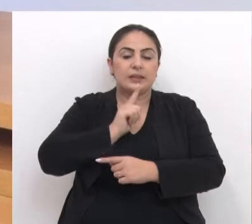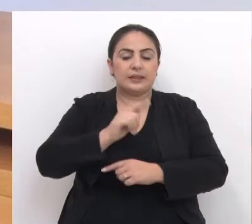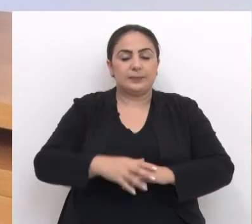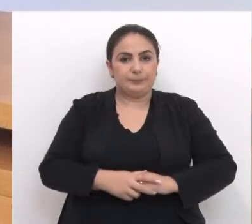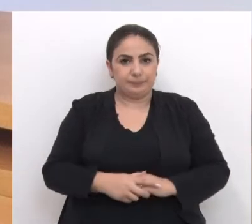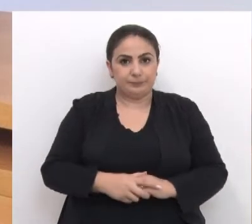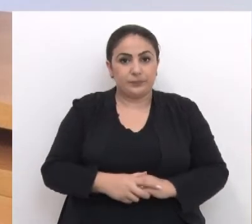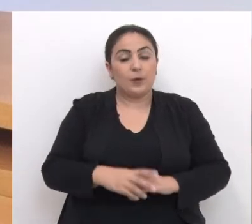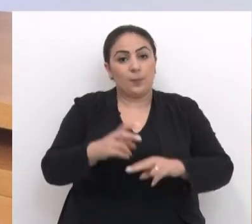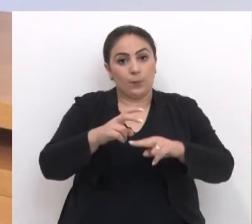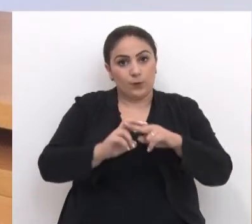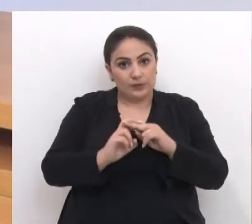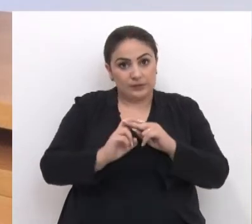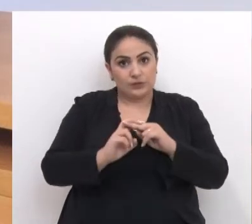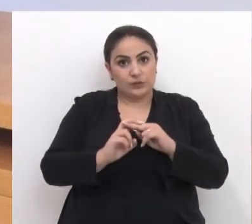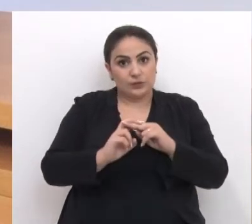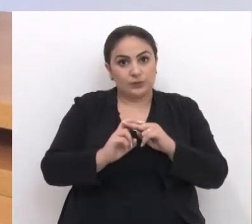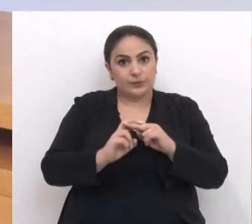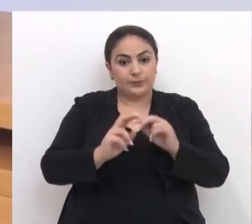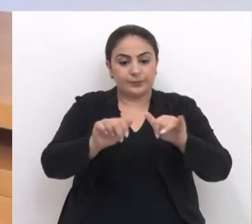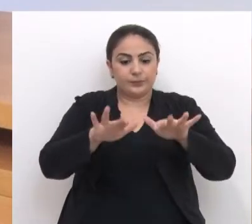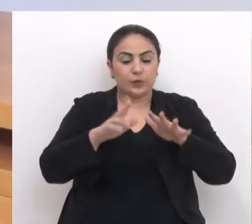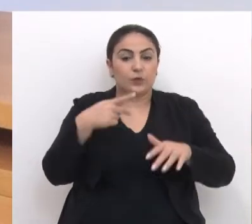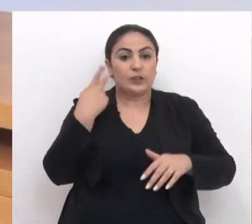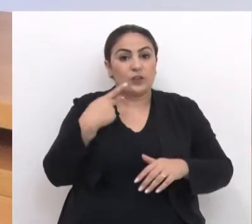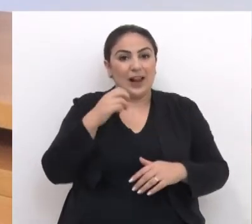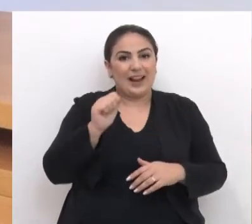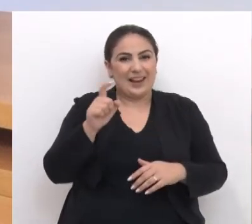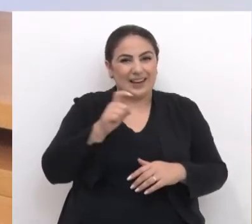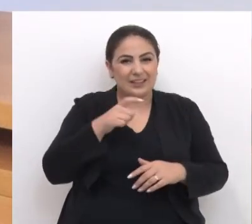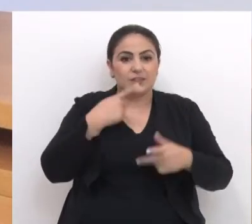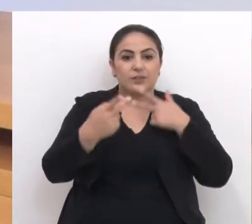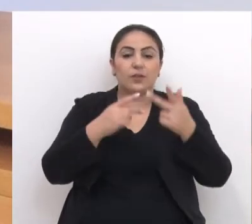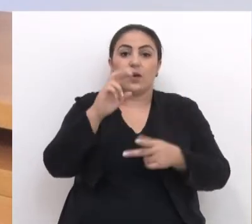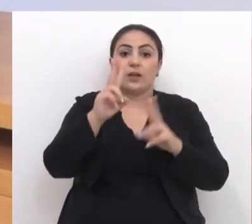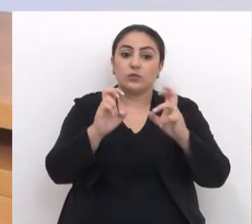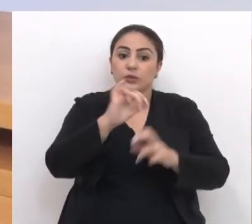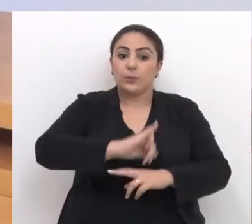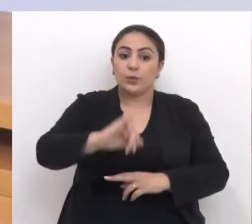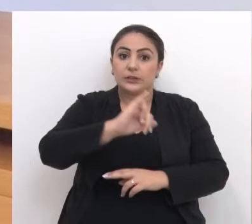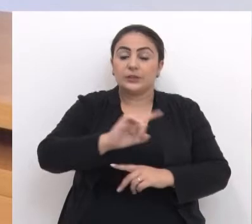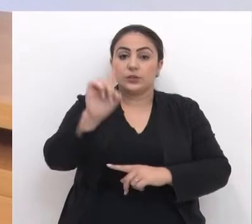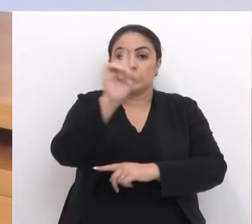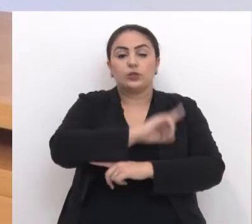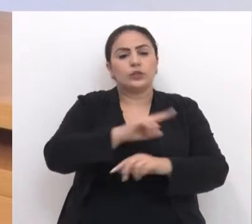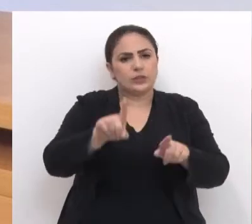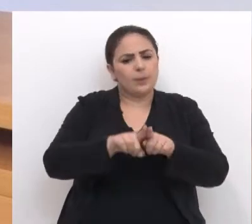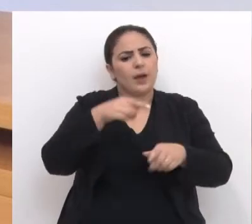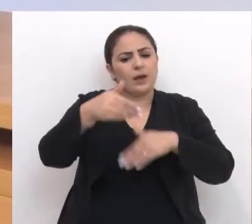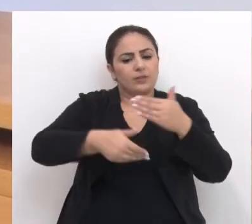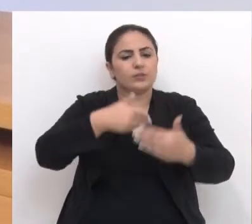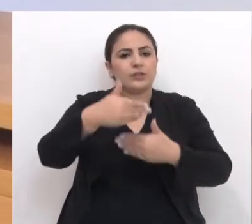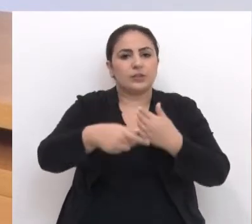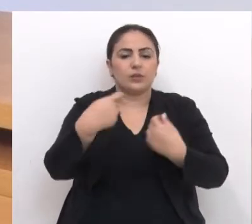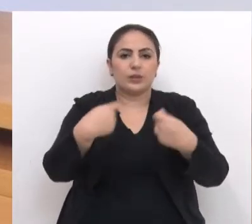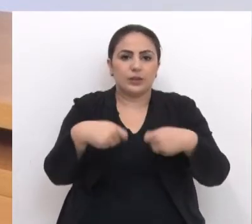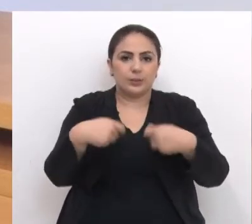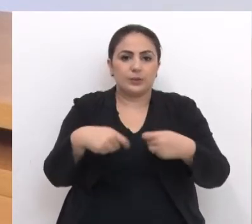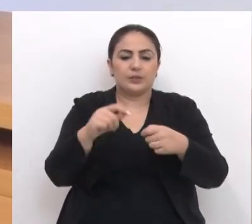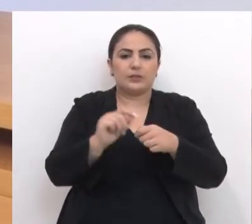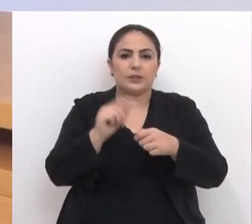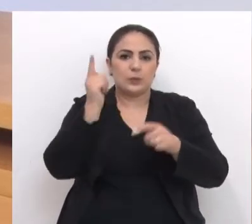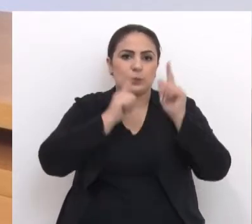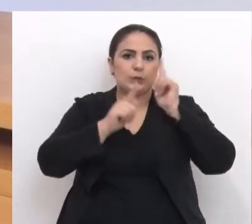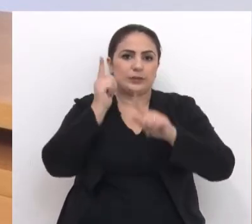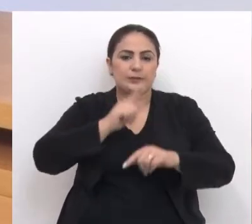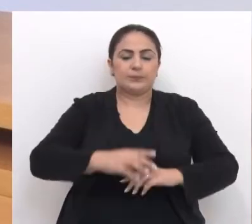Negra. Por isso, durante a sessão plenária, o vereador Alex Necker falou da importância da data e de avanços que ainda